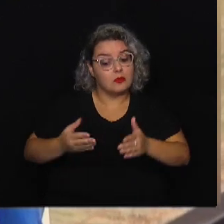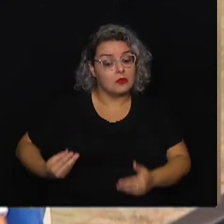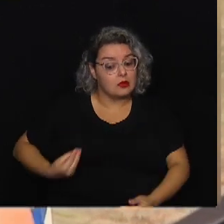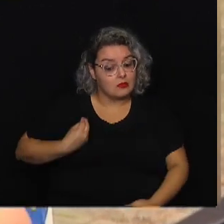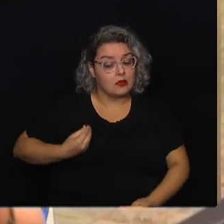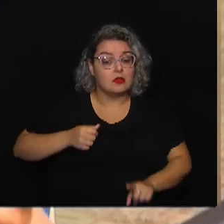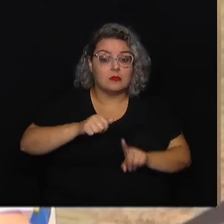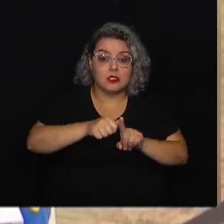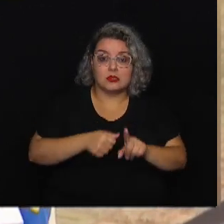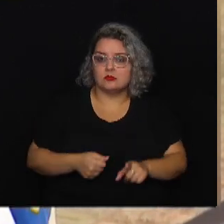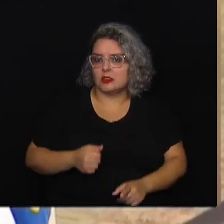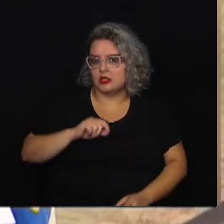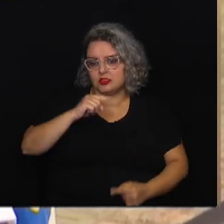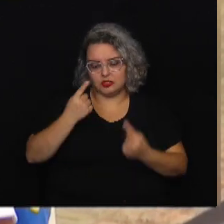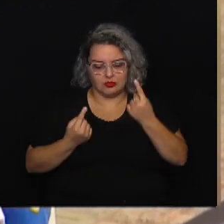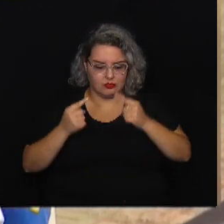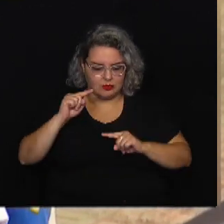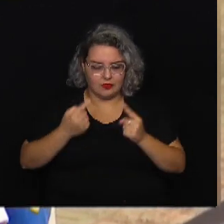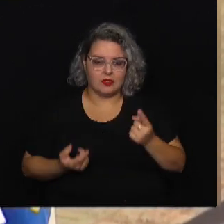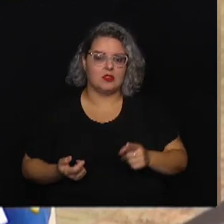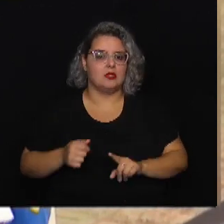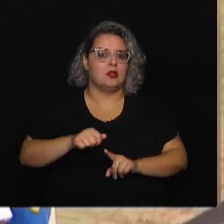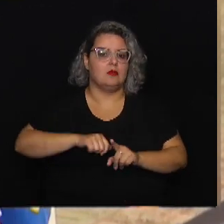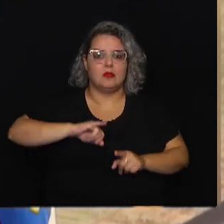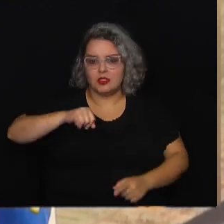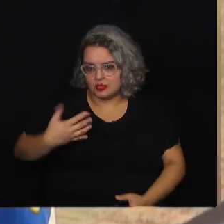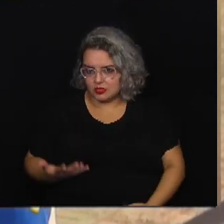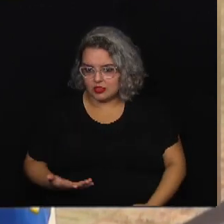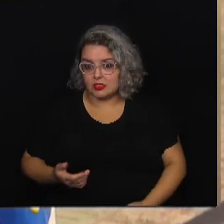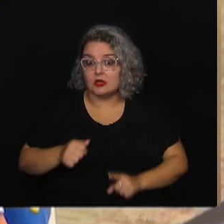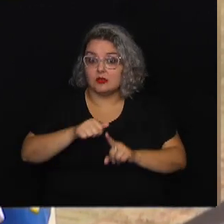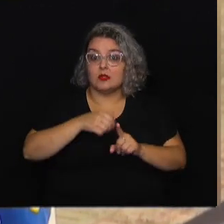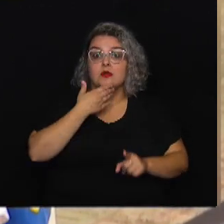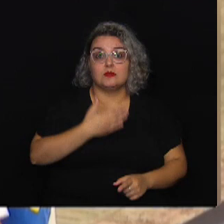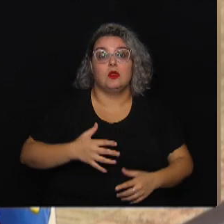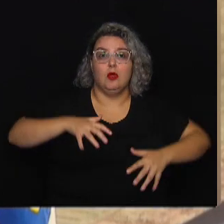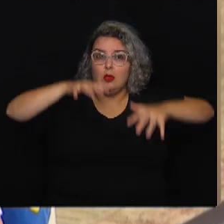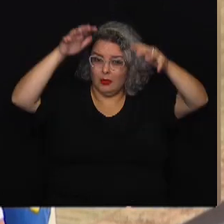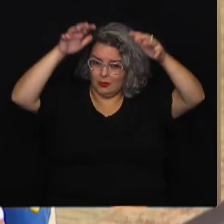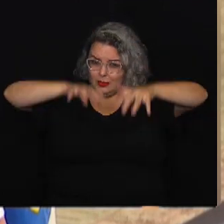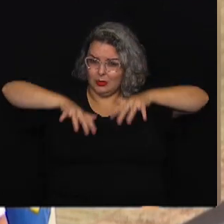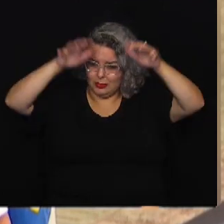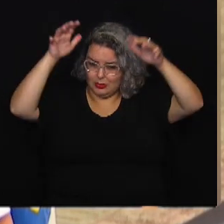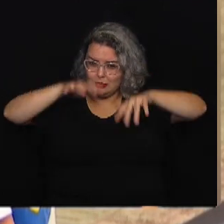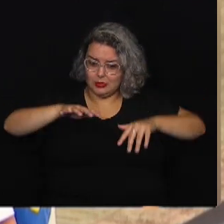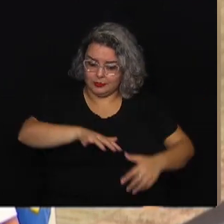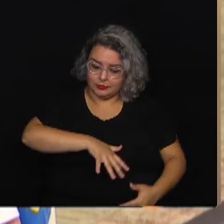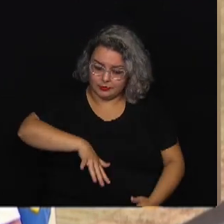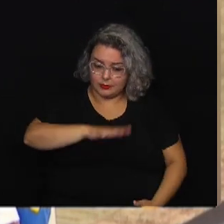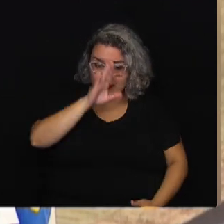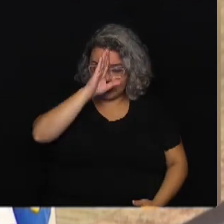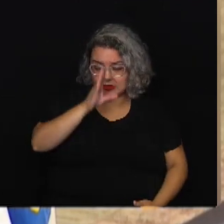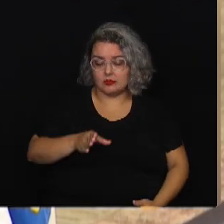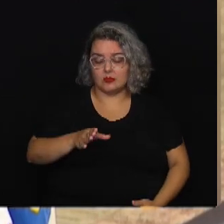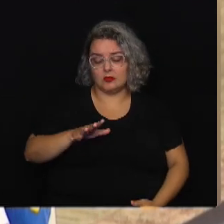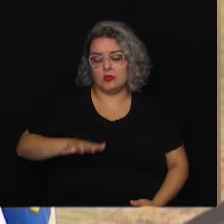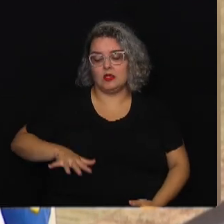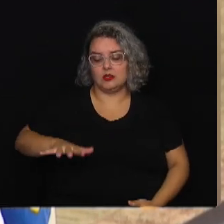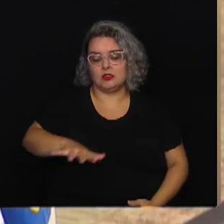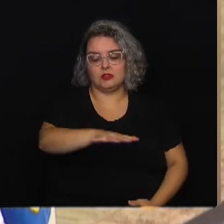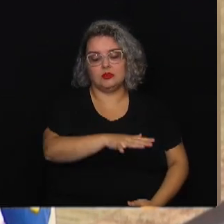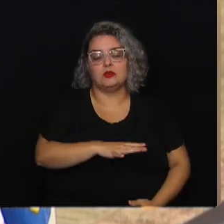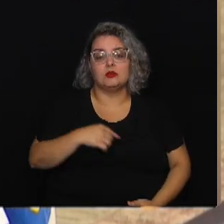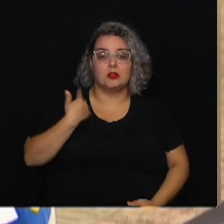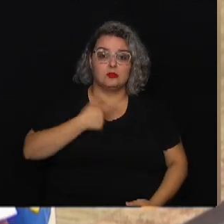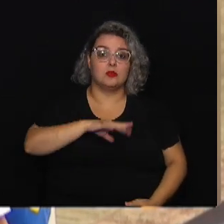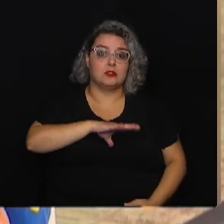janeiro e fevereiro, desde dezembro, que essas chuvas intermitentes têm caído na nossa região, principalmente na nossa cidade, e onde